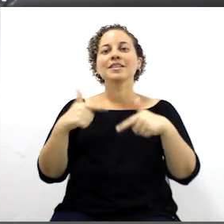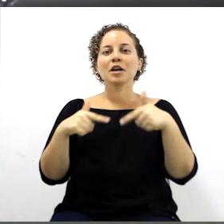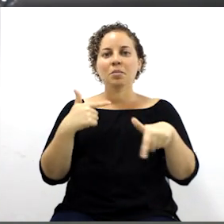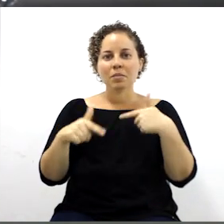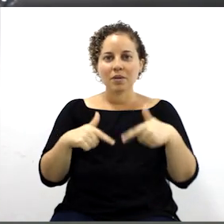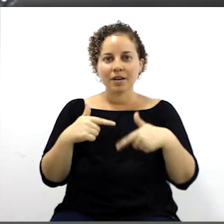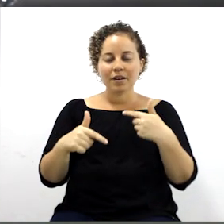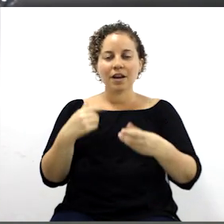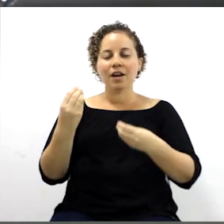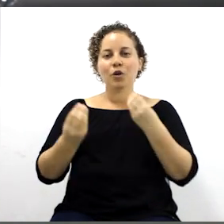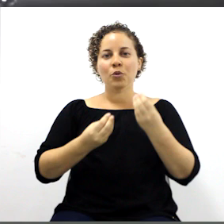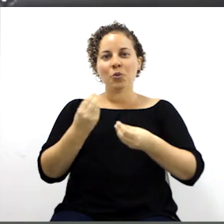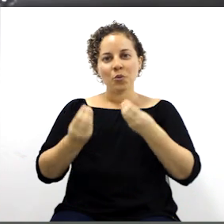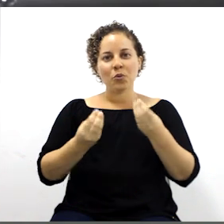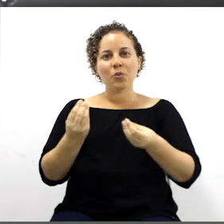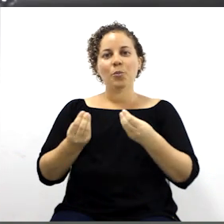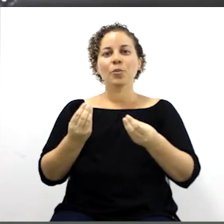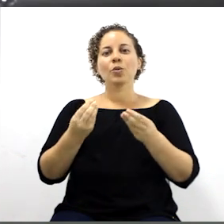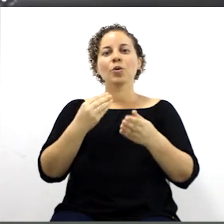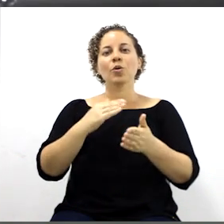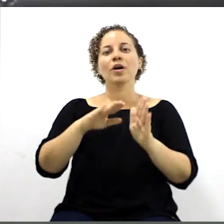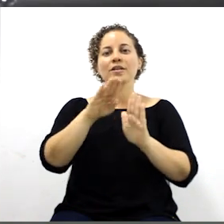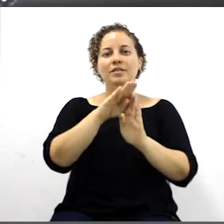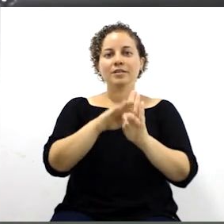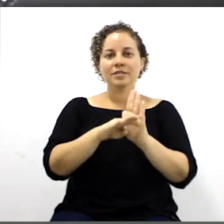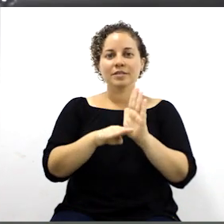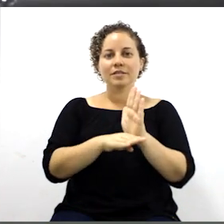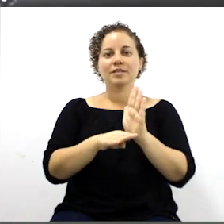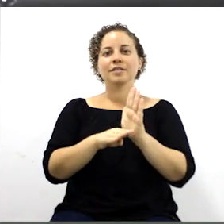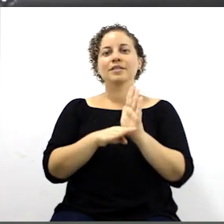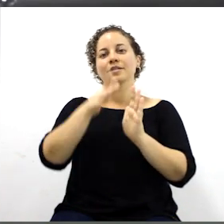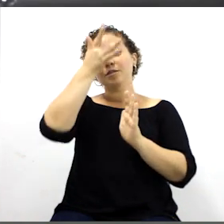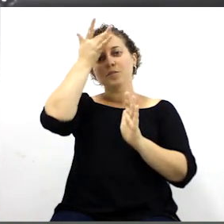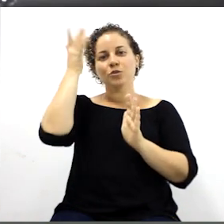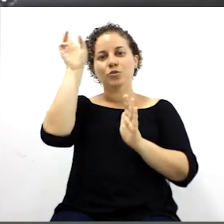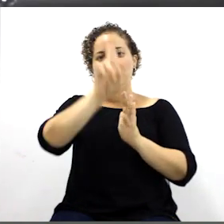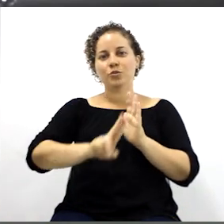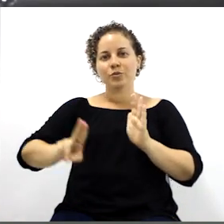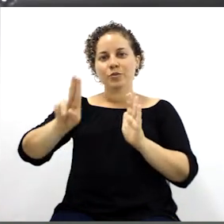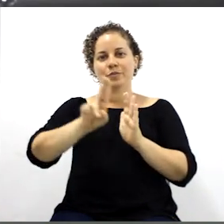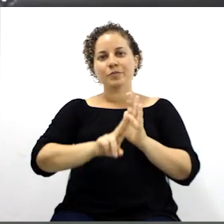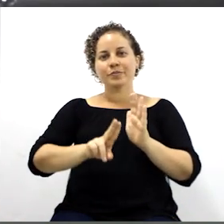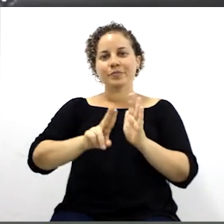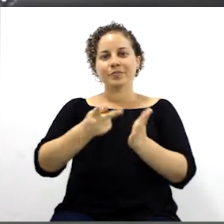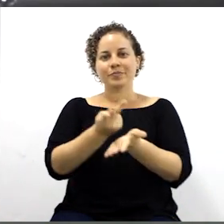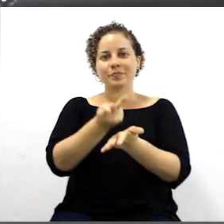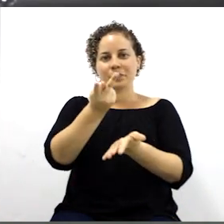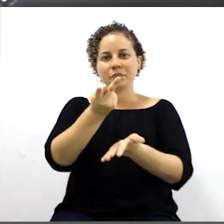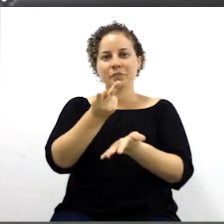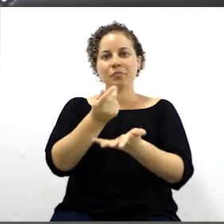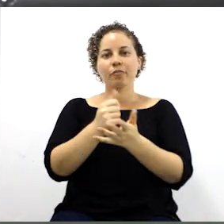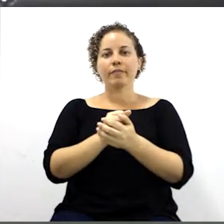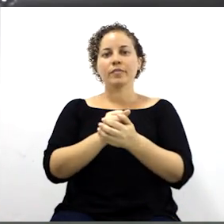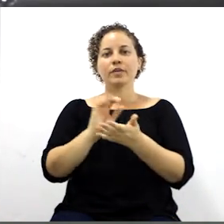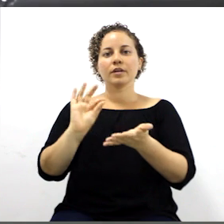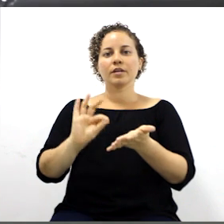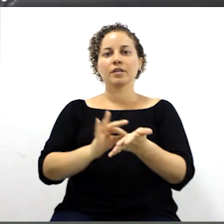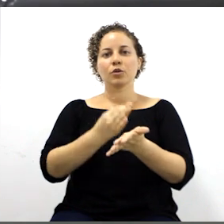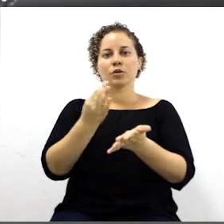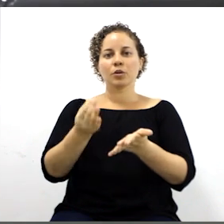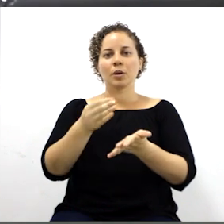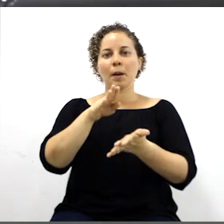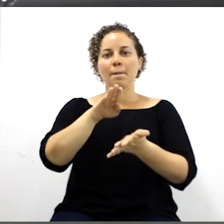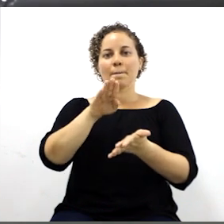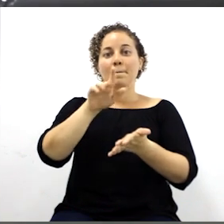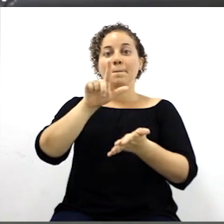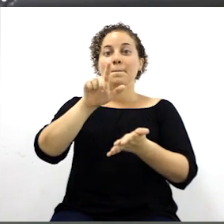trabalhar para que o processo de educação do usuário aconteça, né? Então, tem um autor, né,